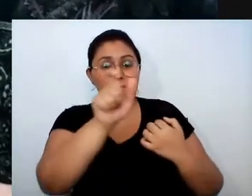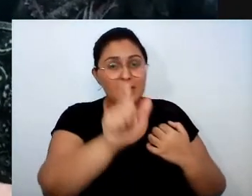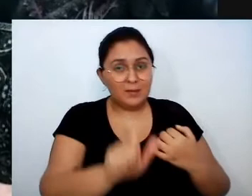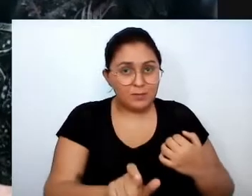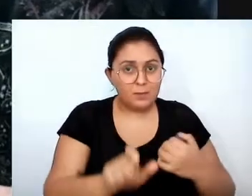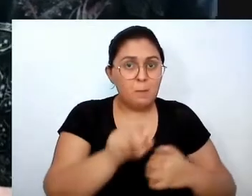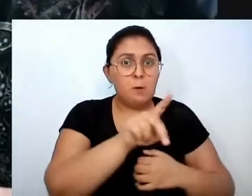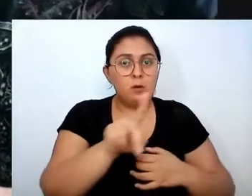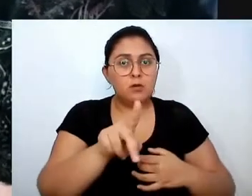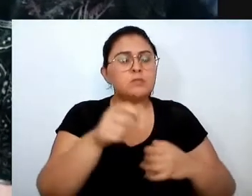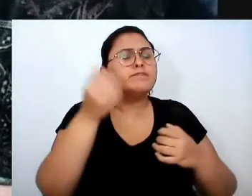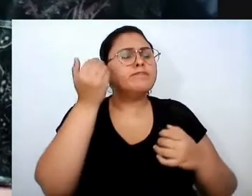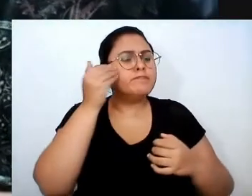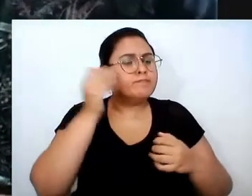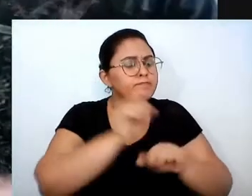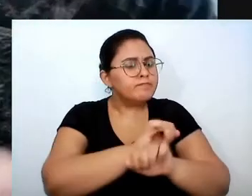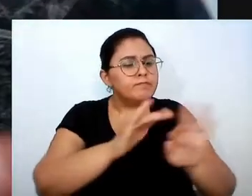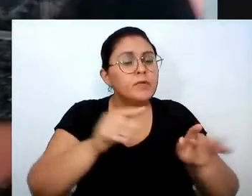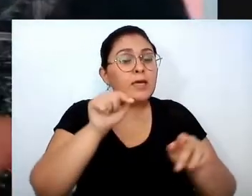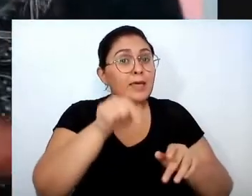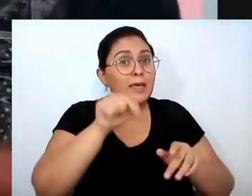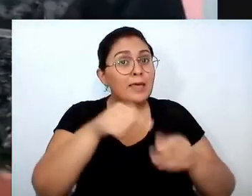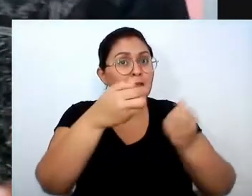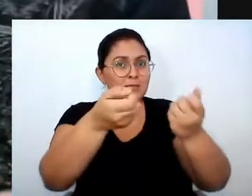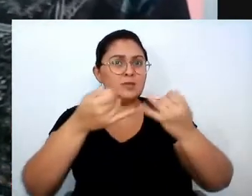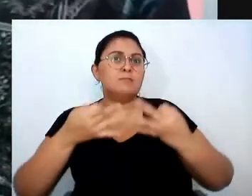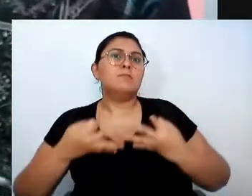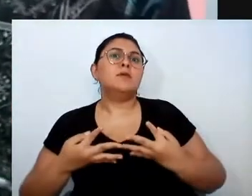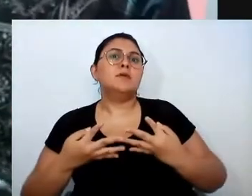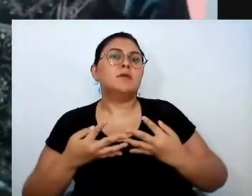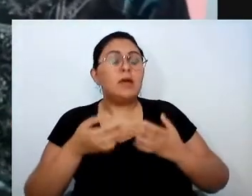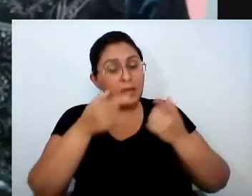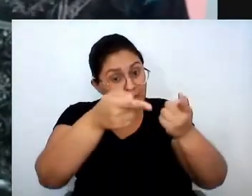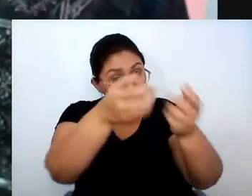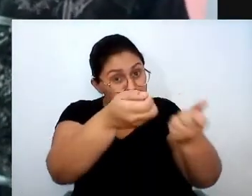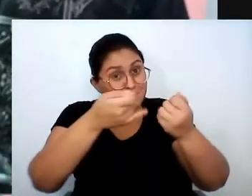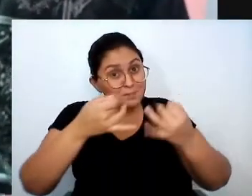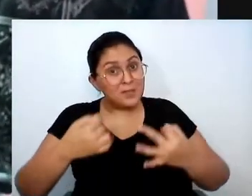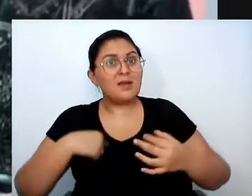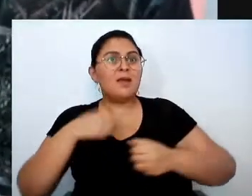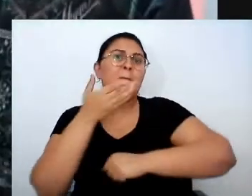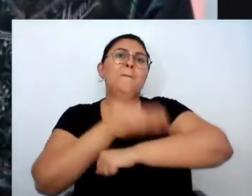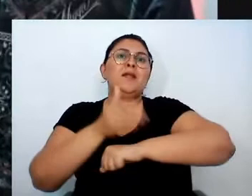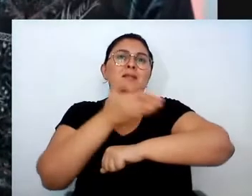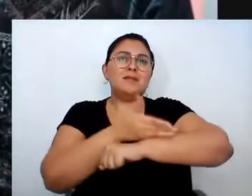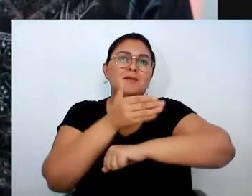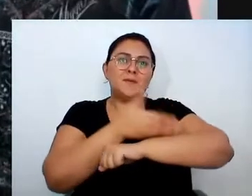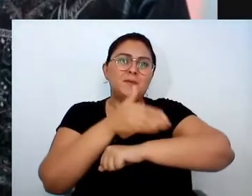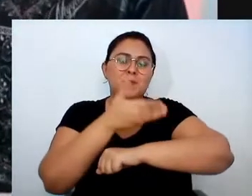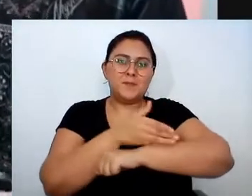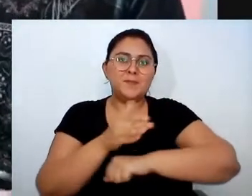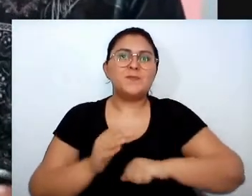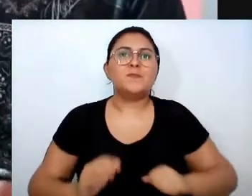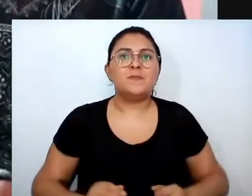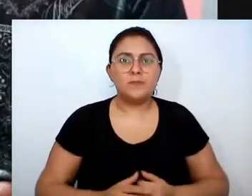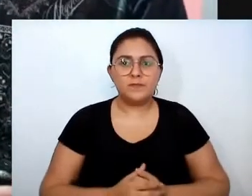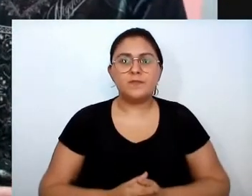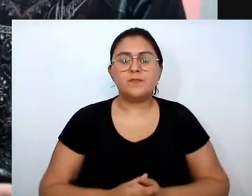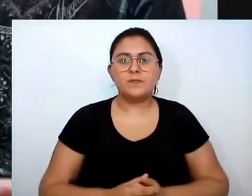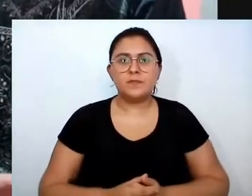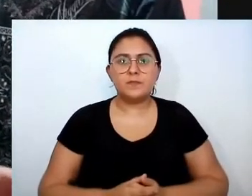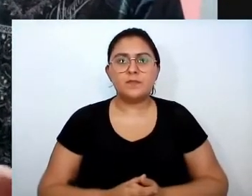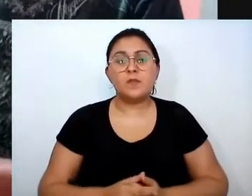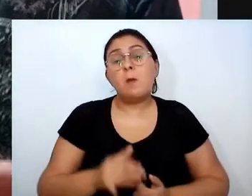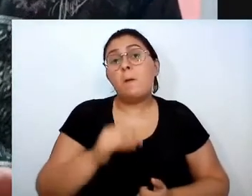vou começar a entender a partir dali e vou praticar, né? E a partir quando aparece esse sinal novamente,